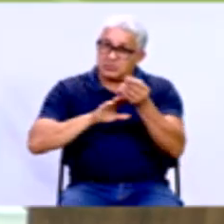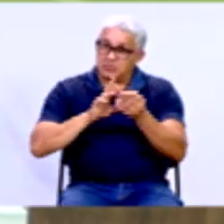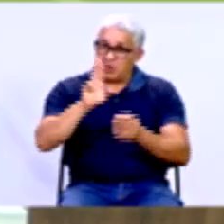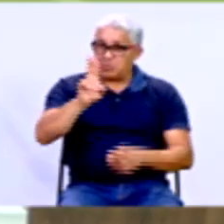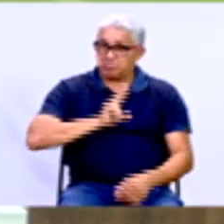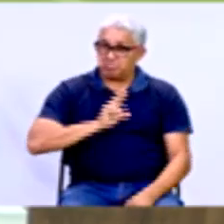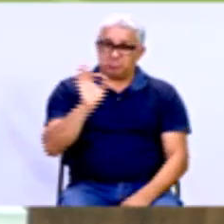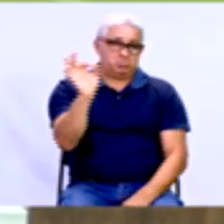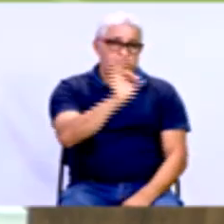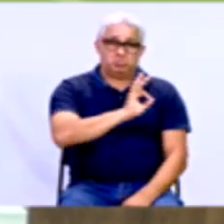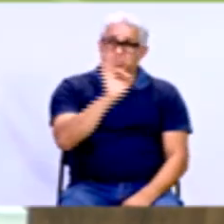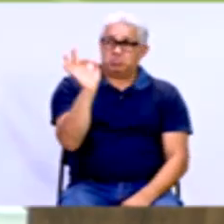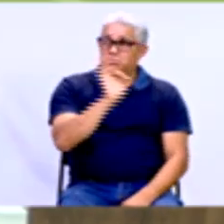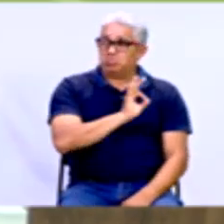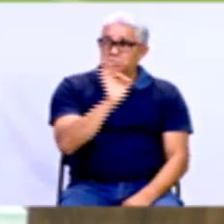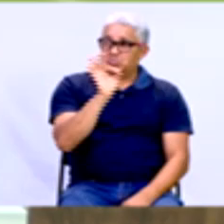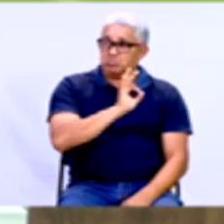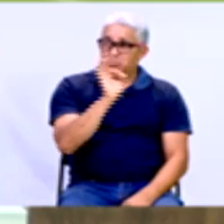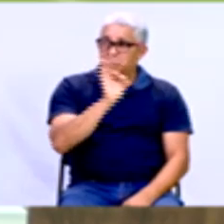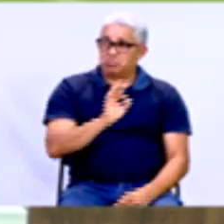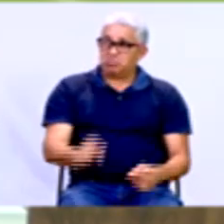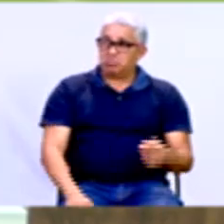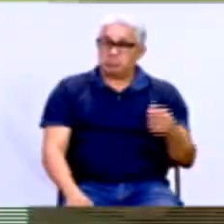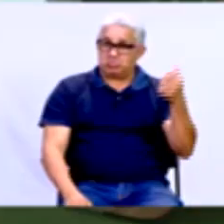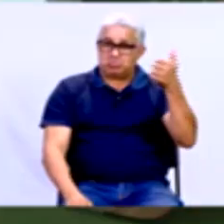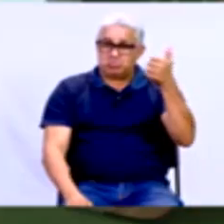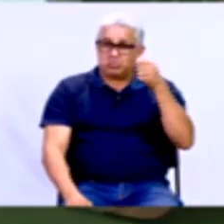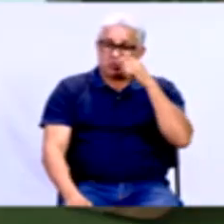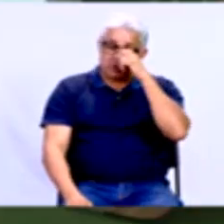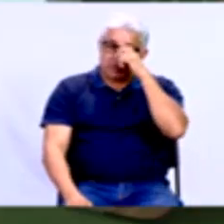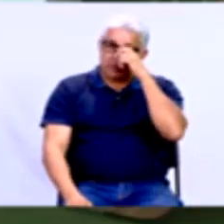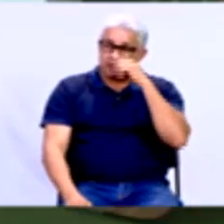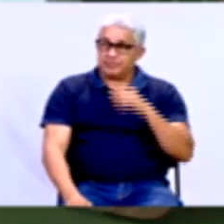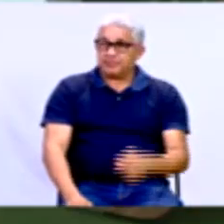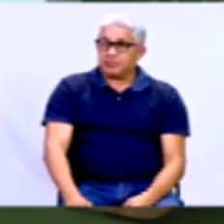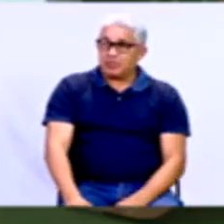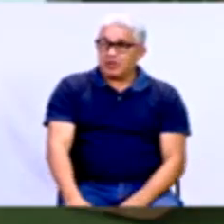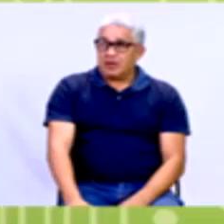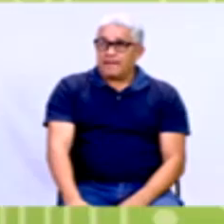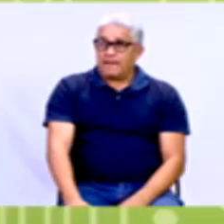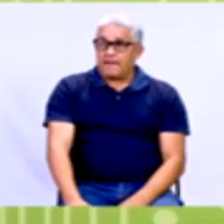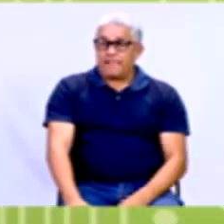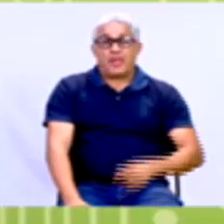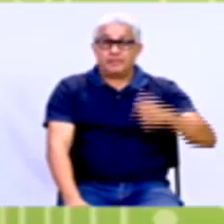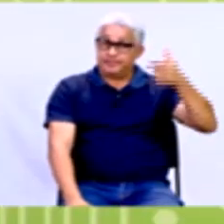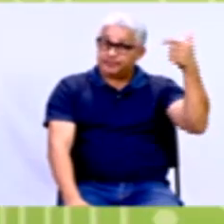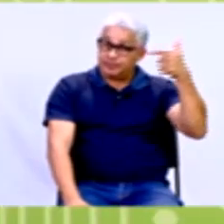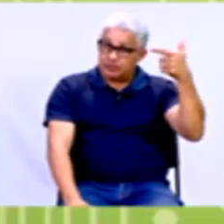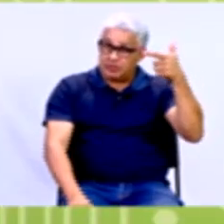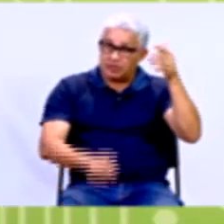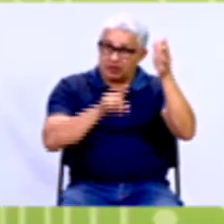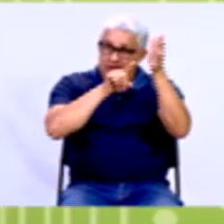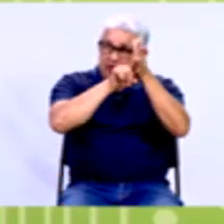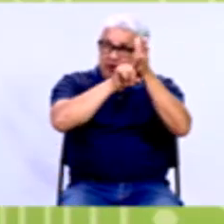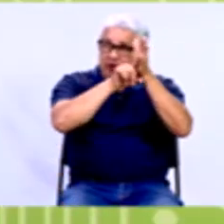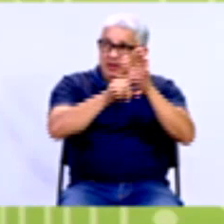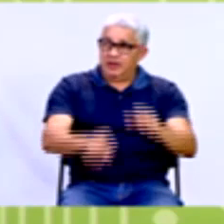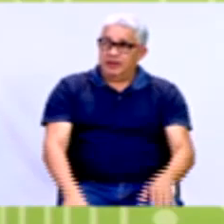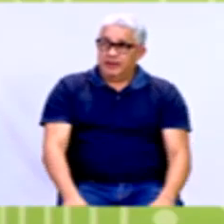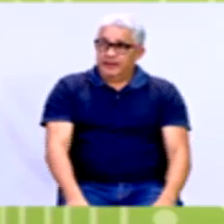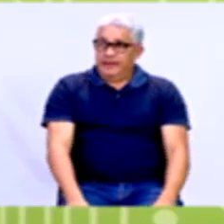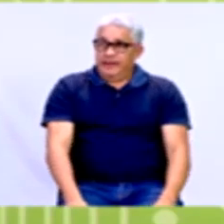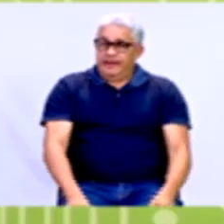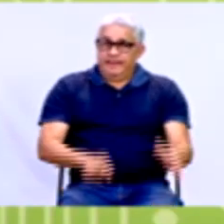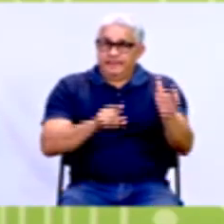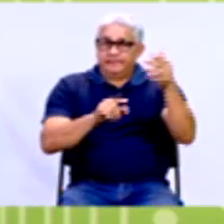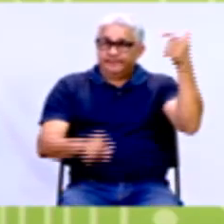post da primeira questão, da segunda. Tá, ok, então. Então, vamos à nossa segunda questão. Da segunda até